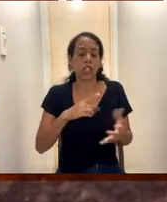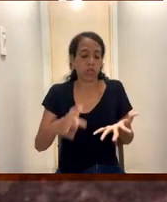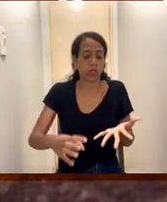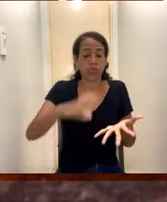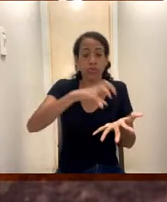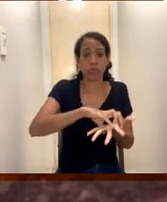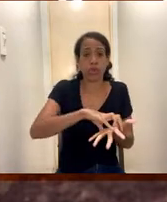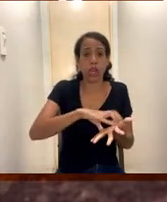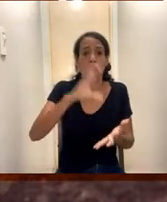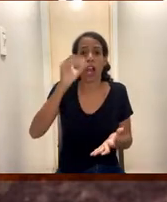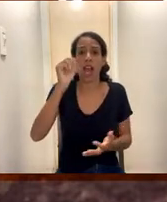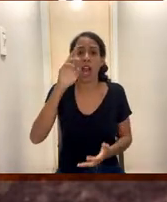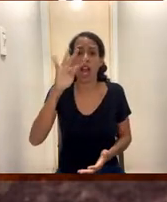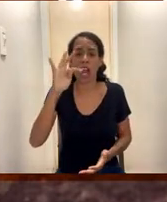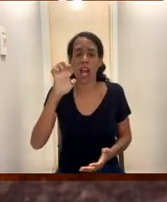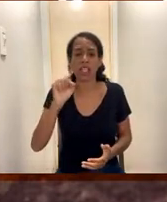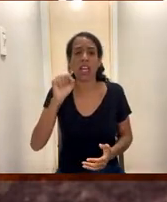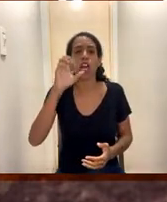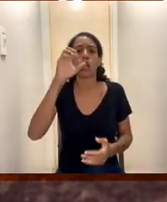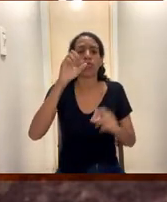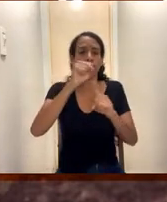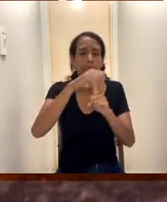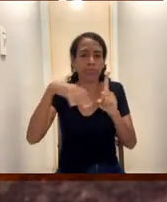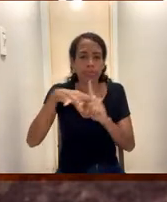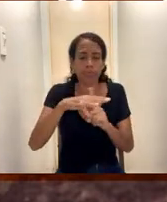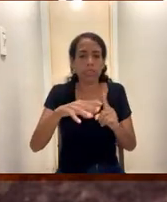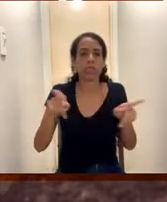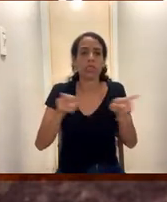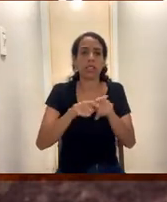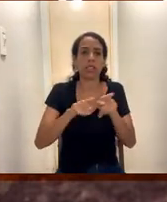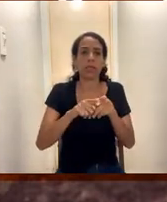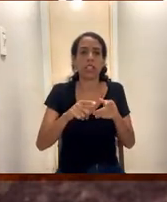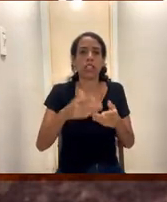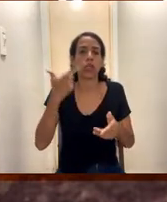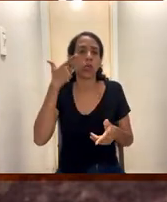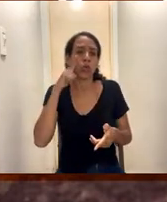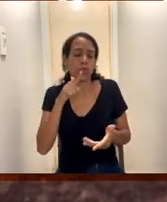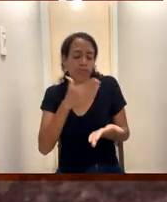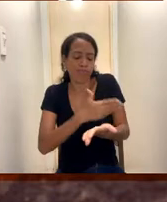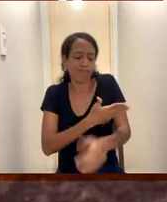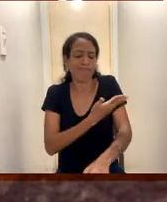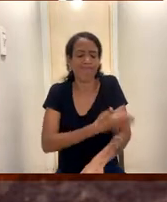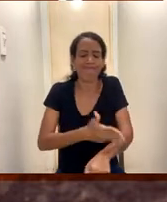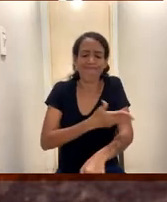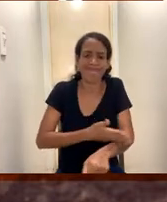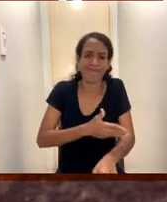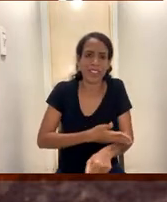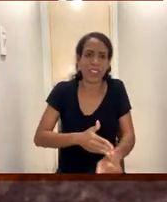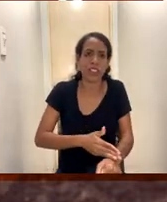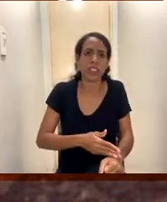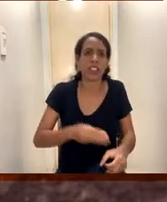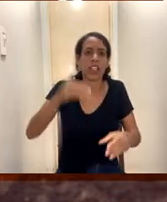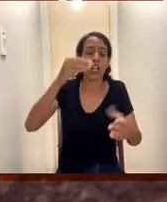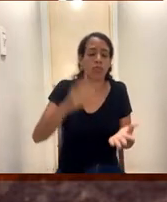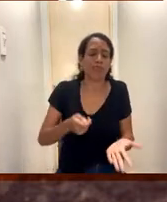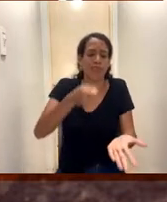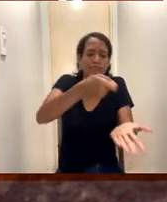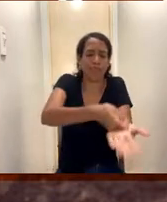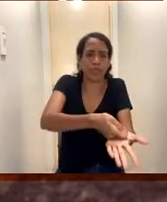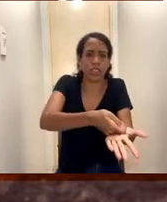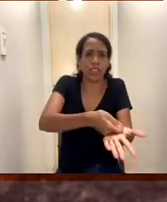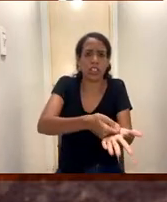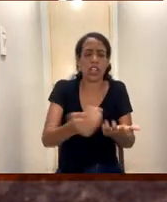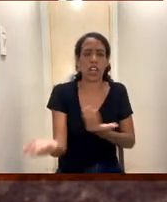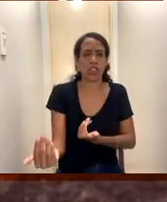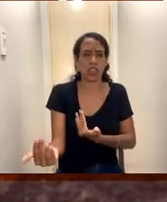com o caráter socioeducativo e restaurativo da medida socioeducativa imposta a esses